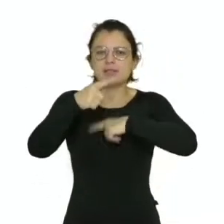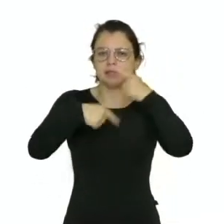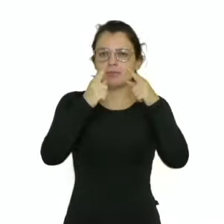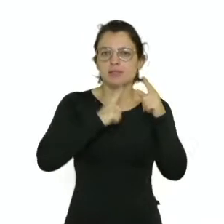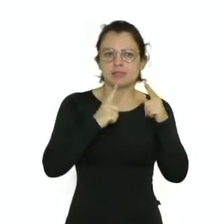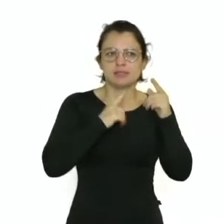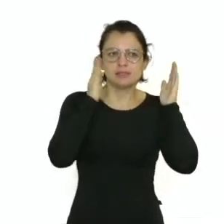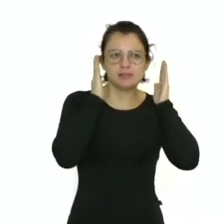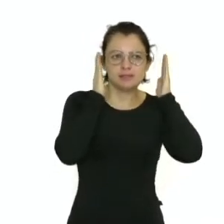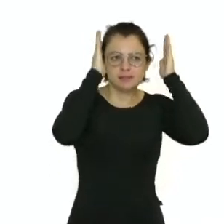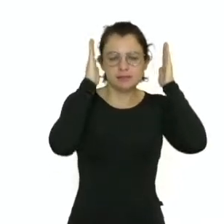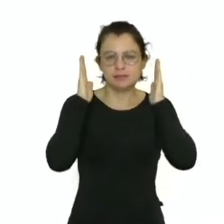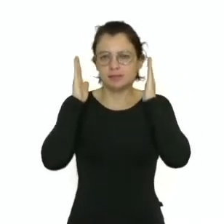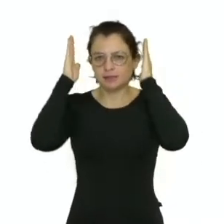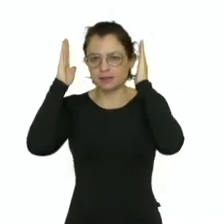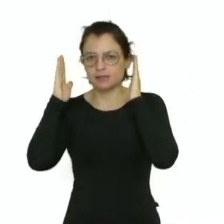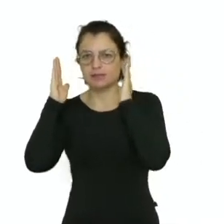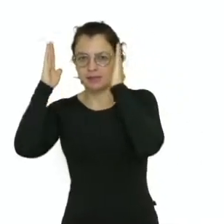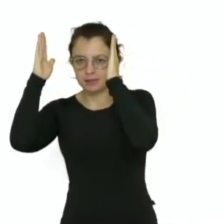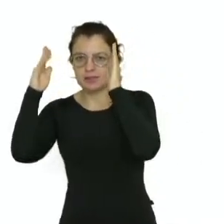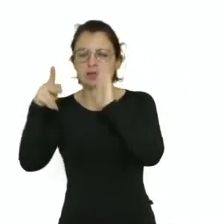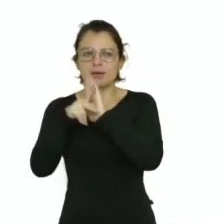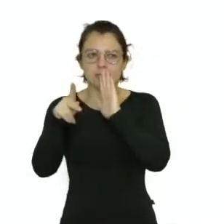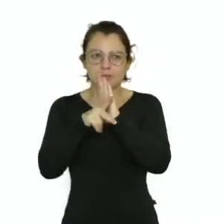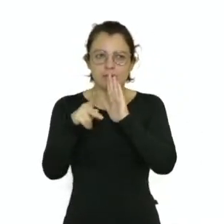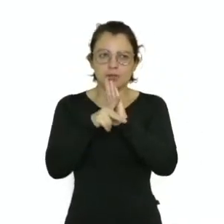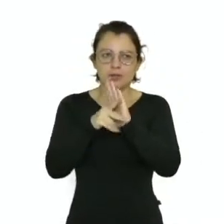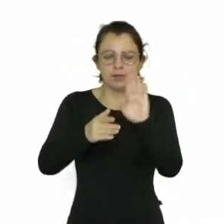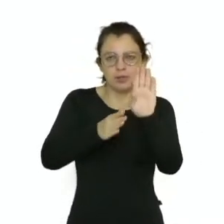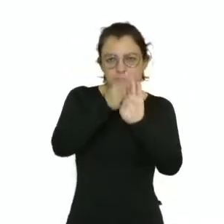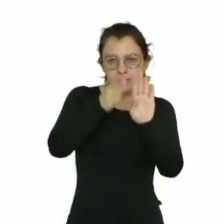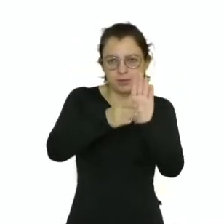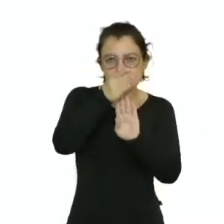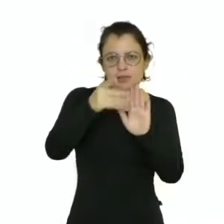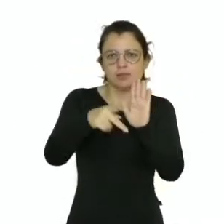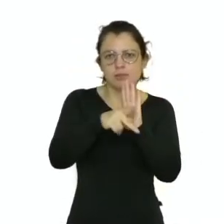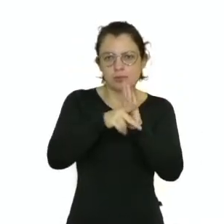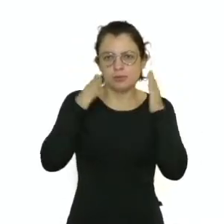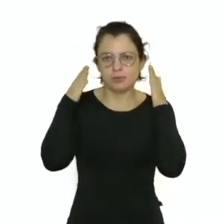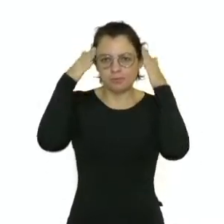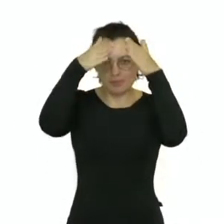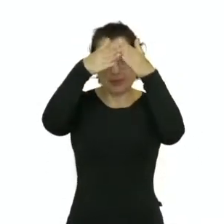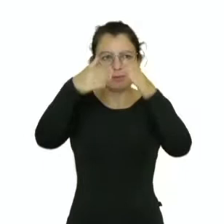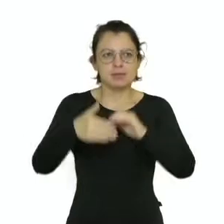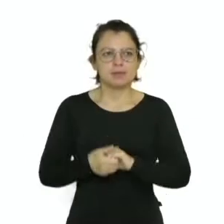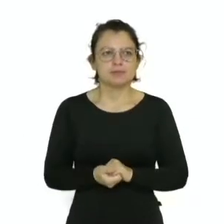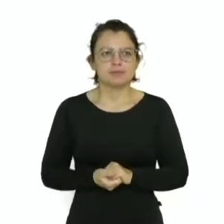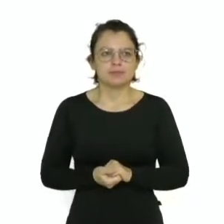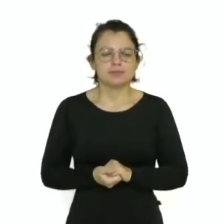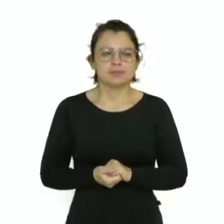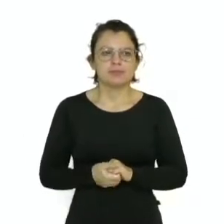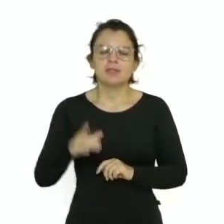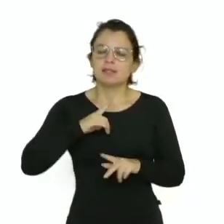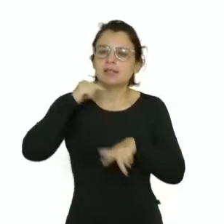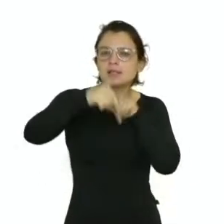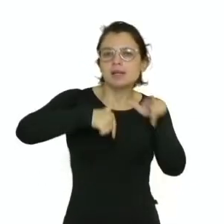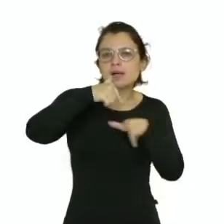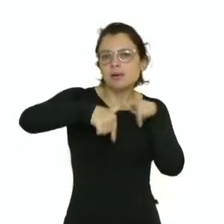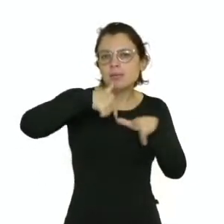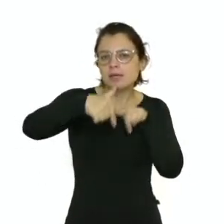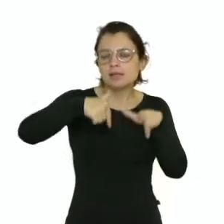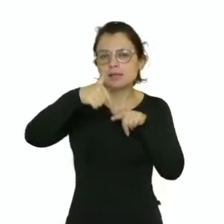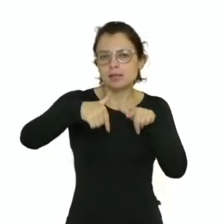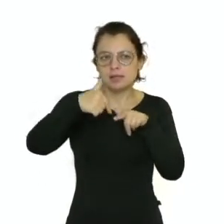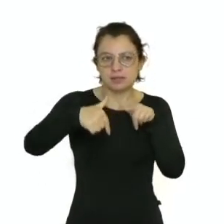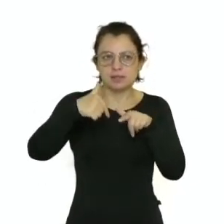Papa, elegiam o Papa, aconselhavam o Papa, né? E trabalhavam em assuntos administrativos.